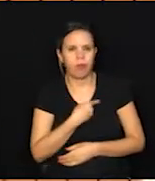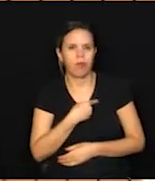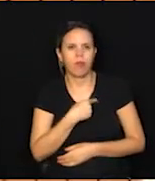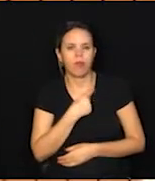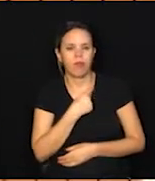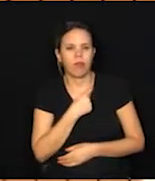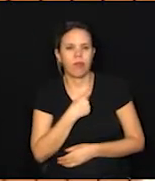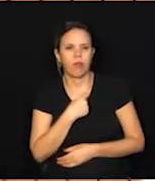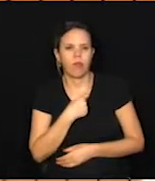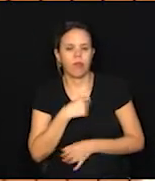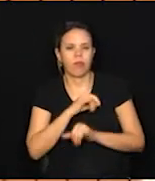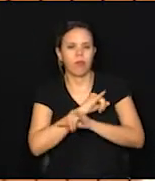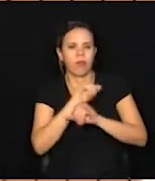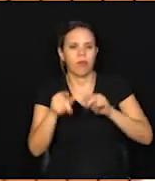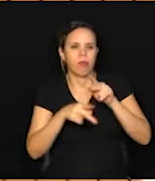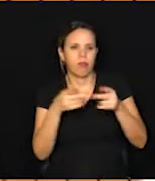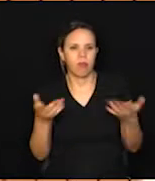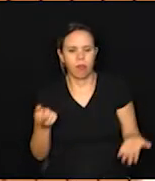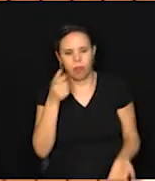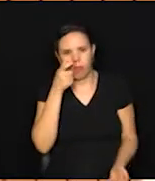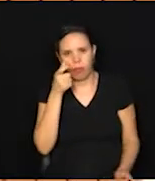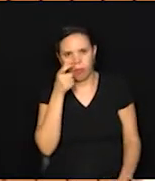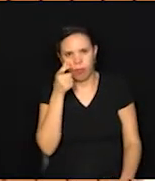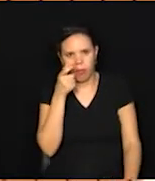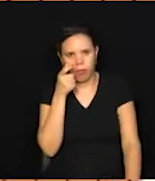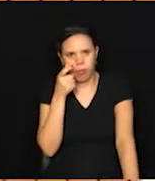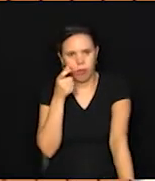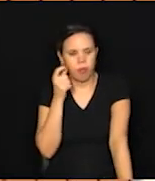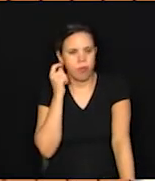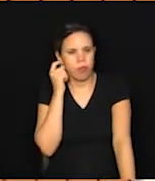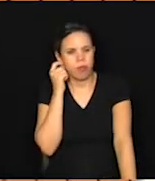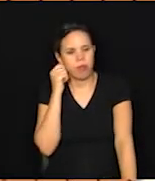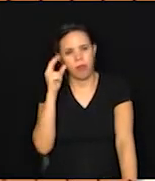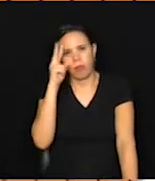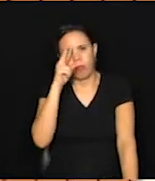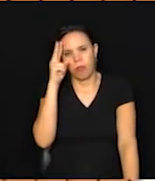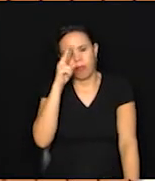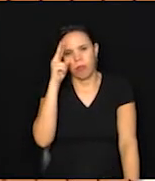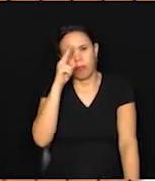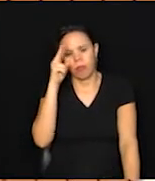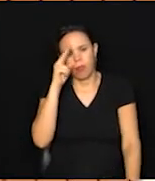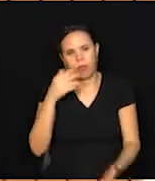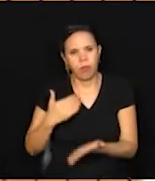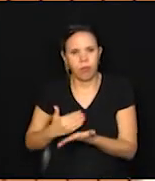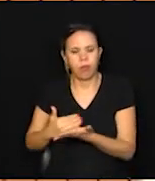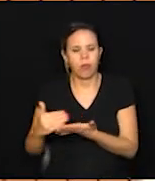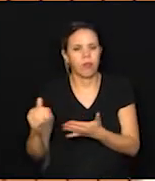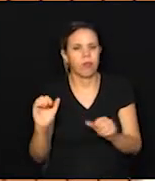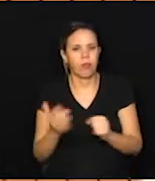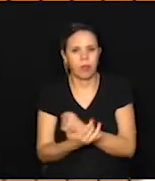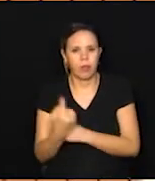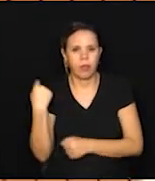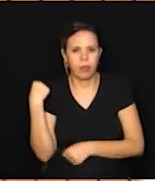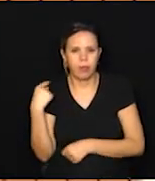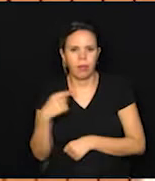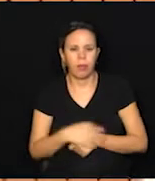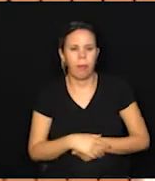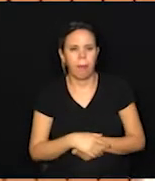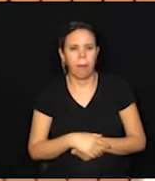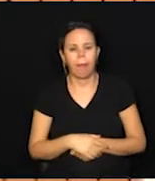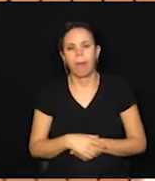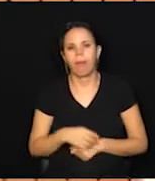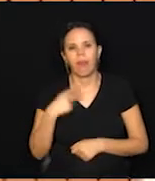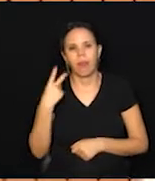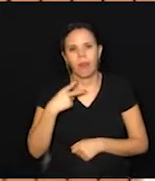reportarmos à população, ao público que nos assiste, vai lembrar que no início dessa pandemia, e o Pedro, a